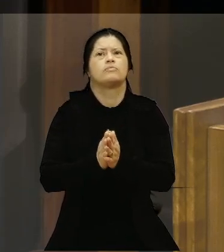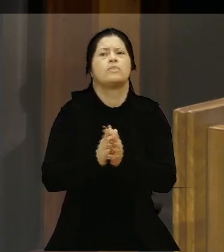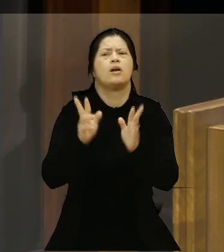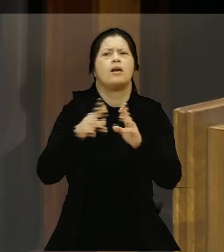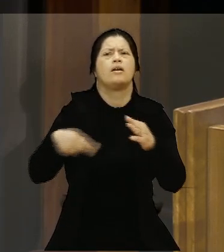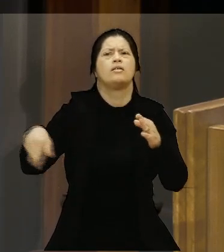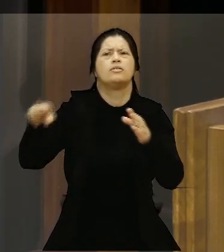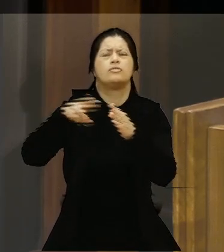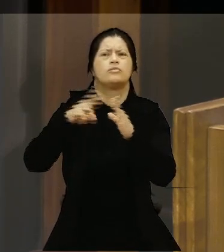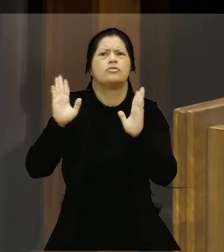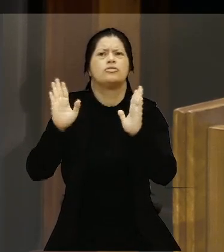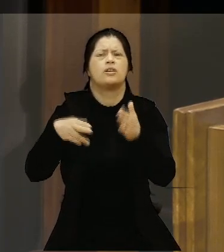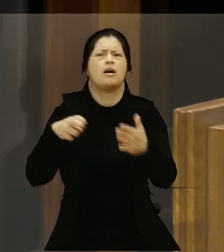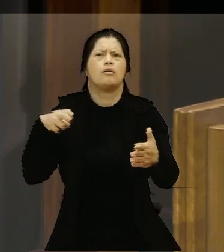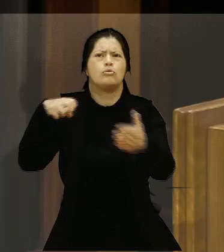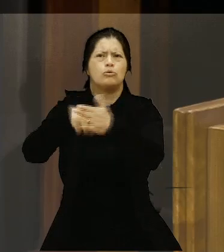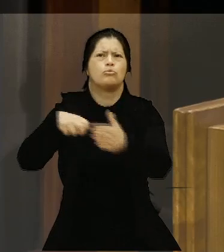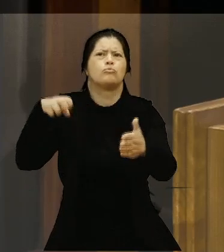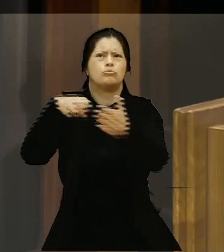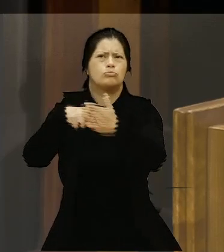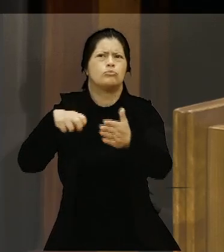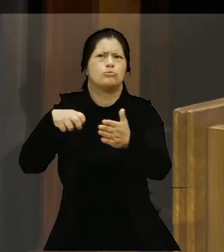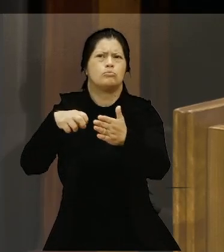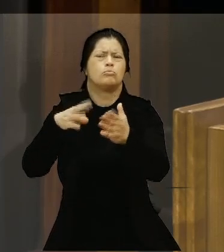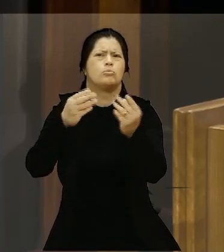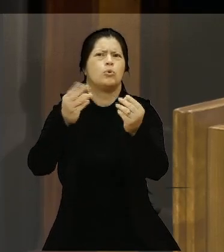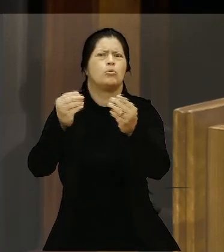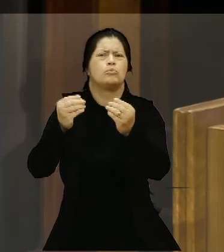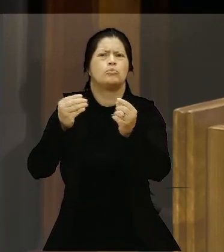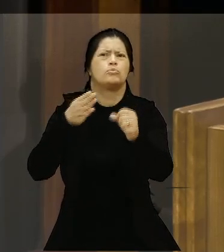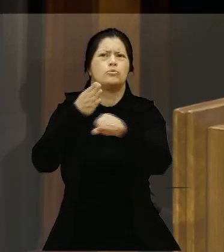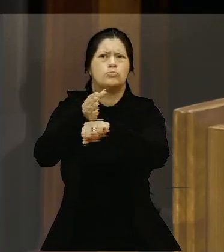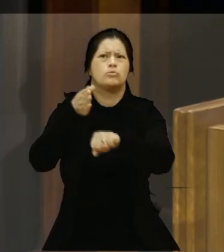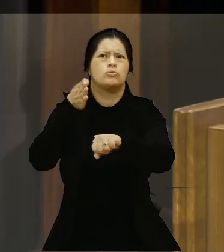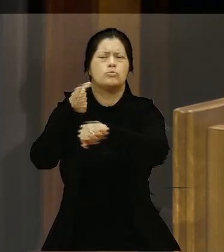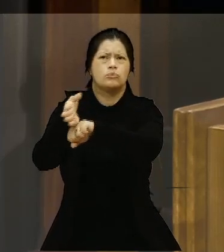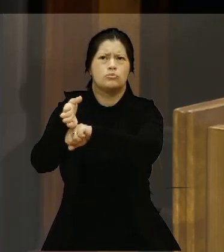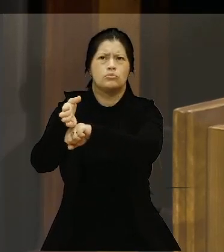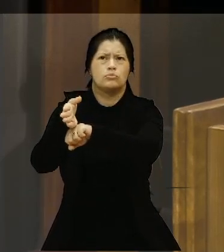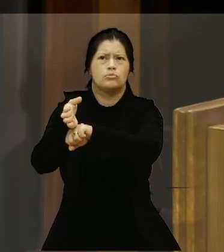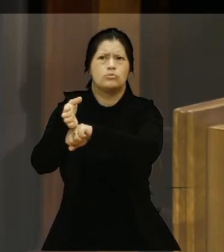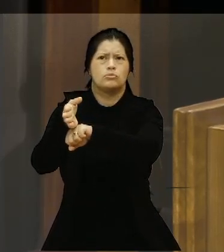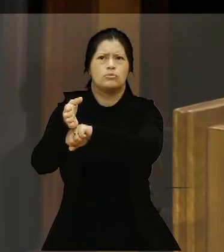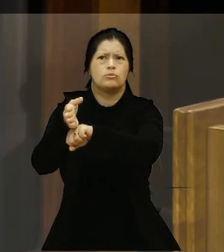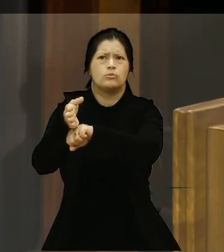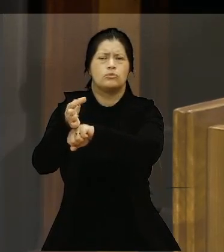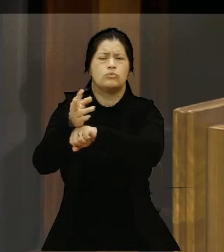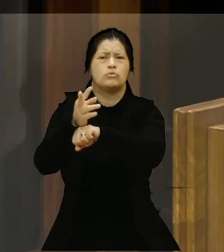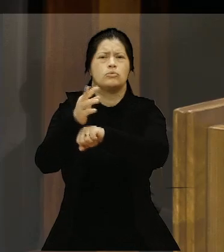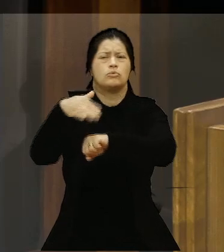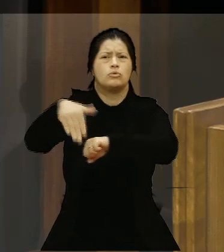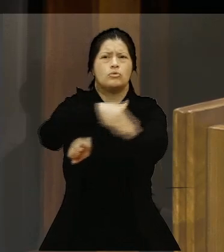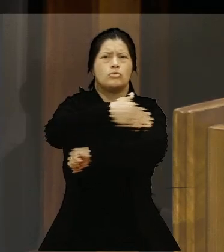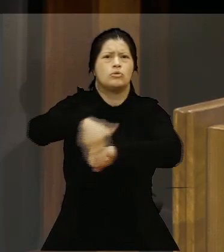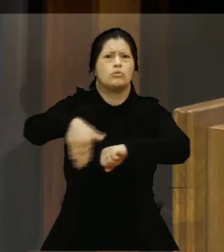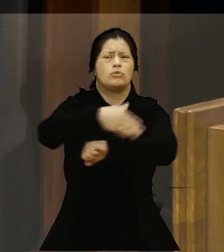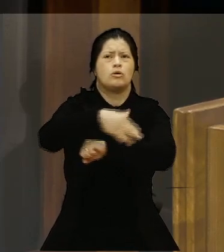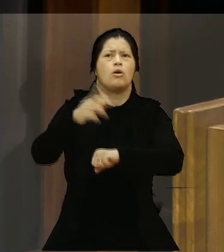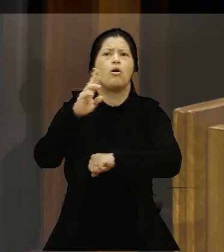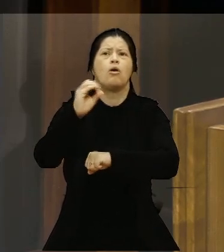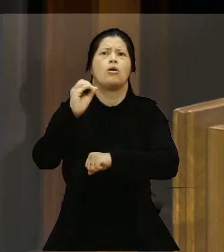já aconteceu muitos acidentes, que os acessos da Rota do Sol aqui em Caxias do